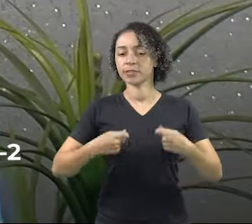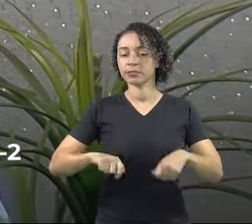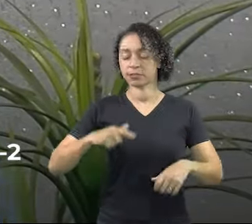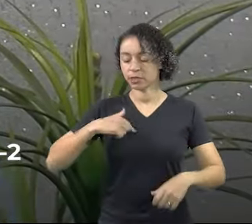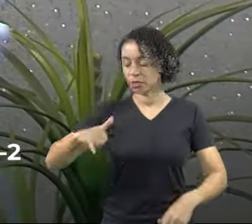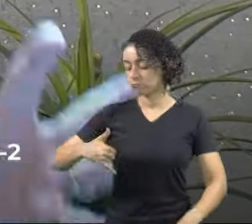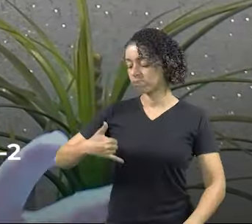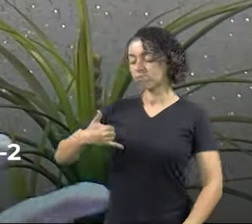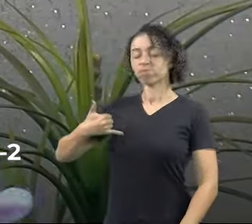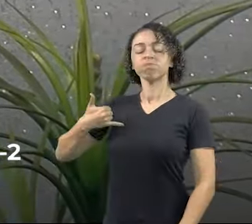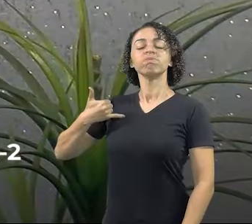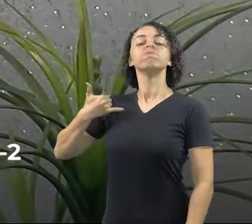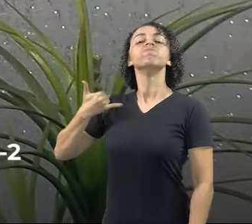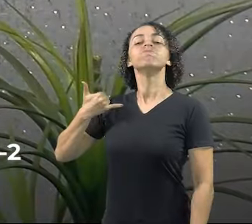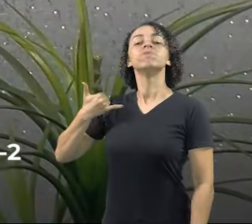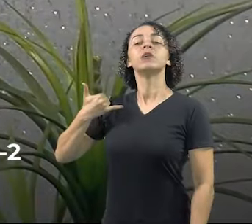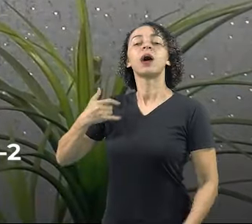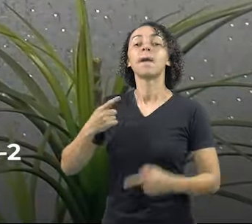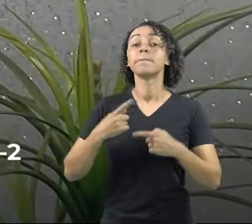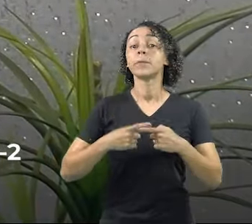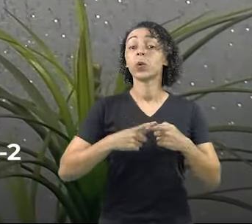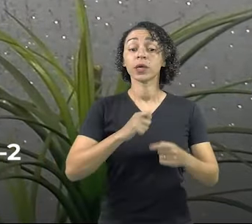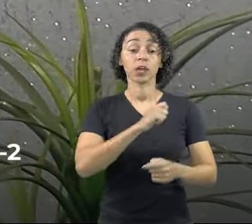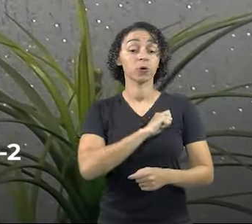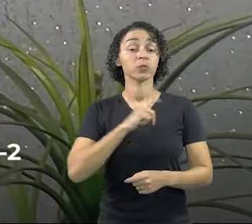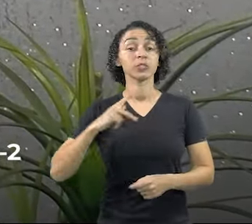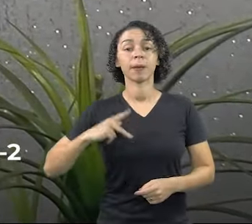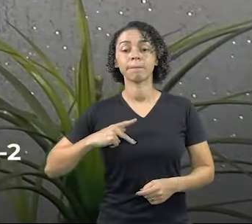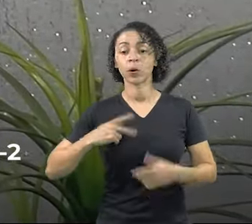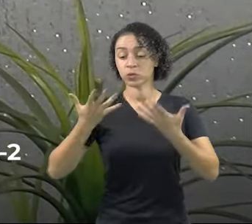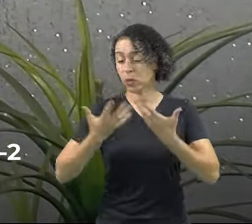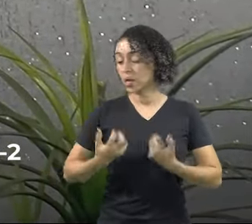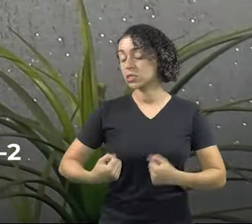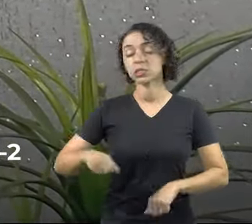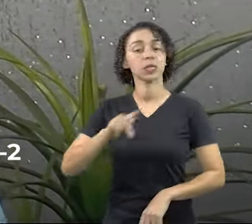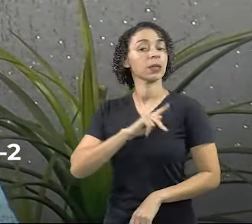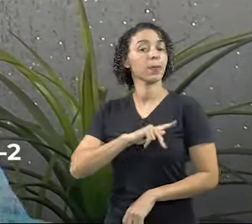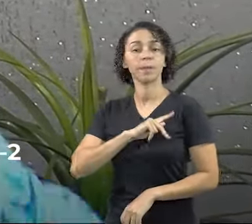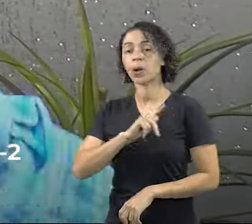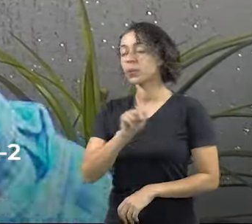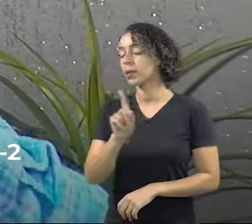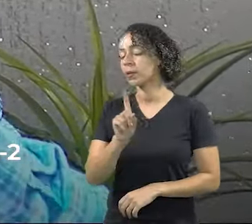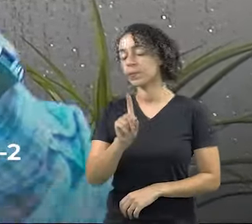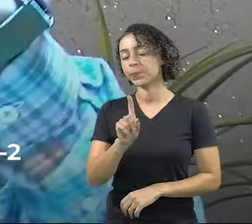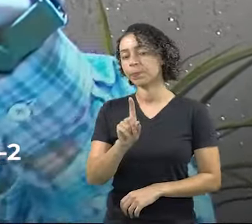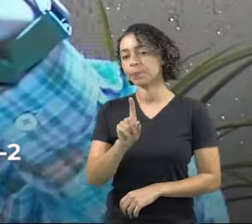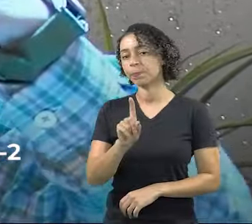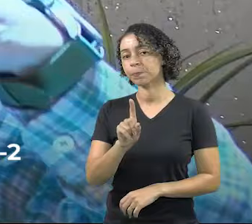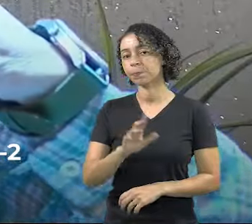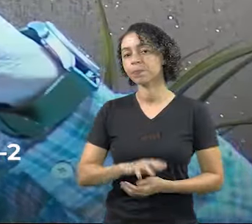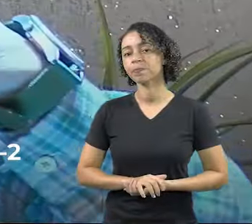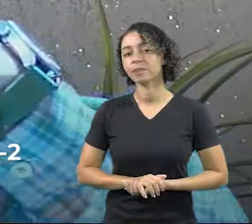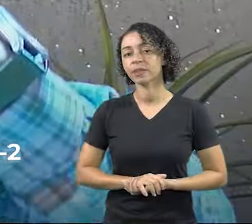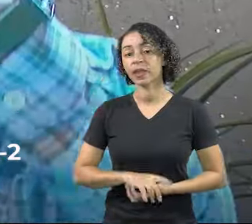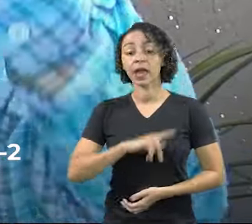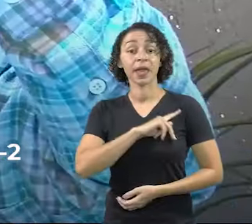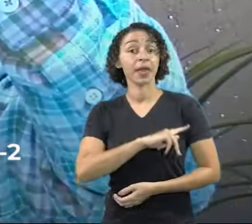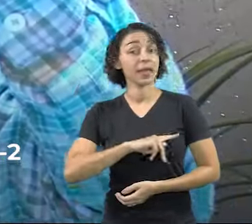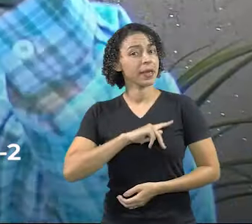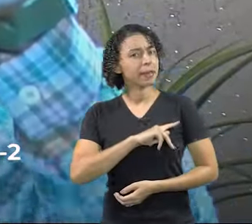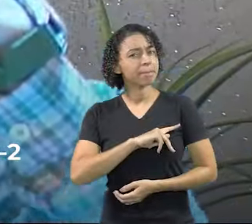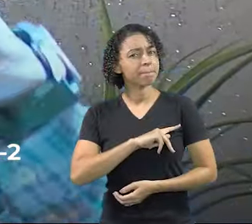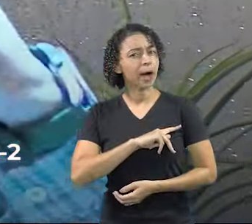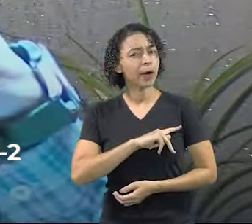apóstolos não aceitaram o apóstolo Paulo e o apóstolo Paulo na verdade se tornou